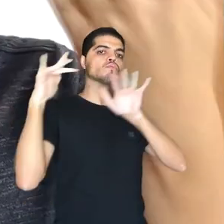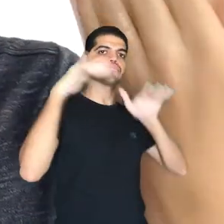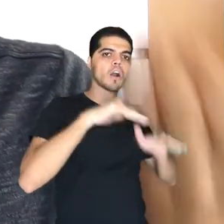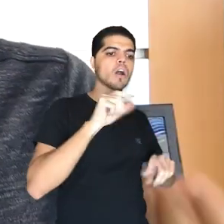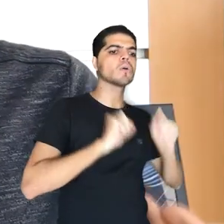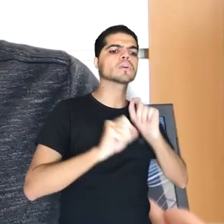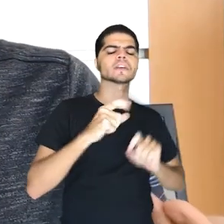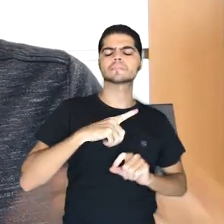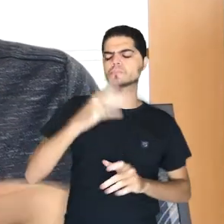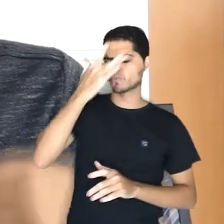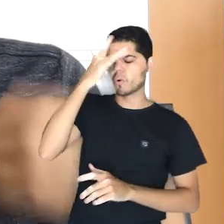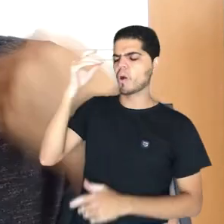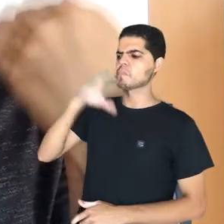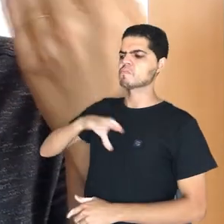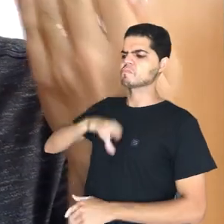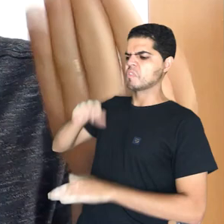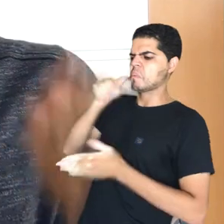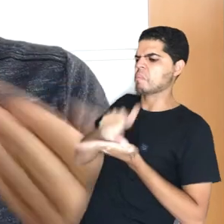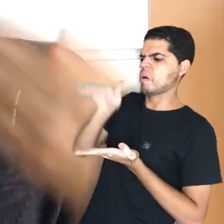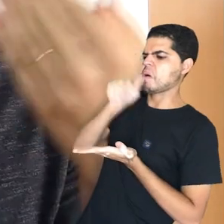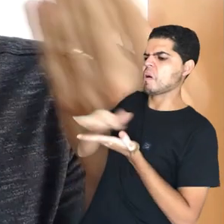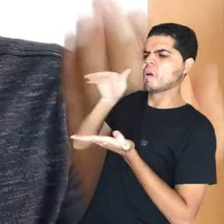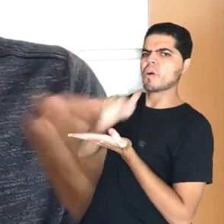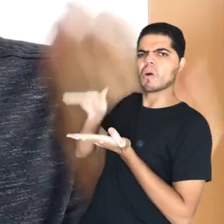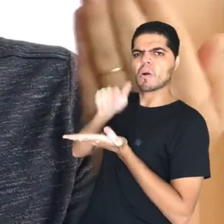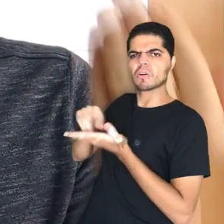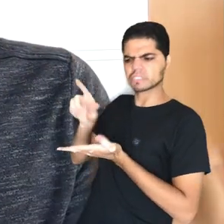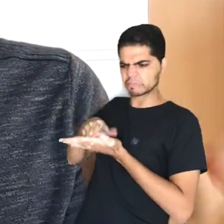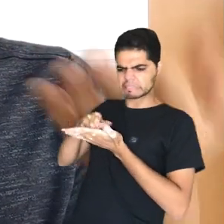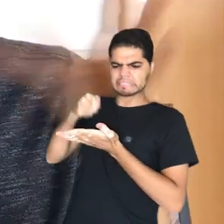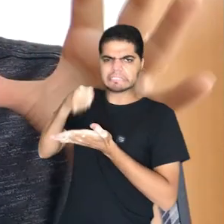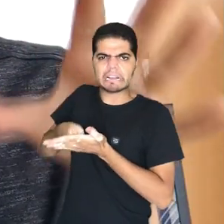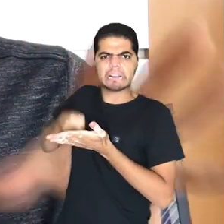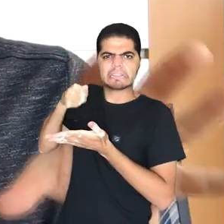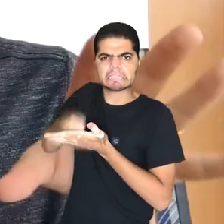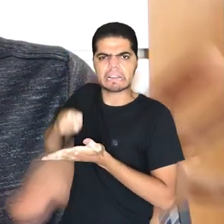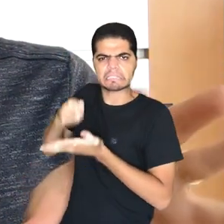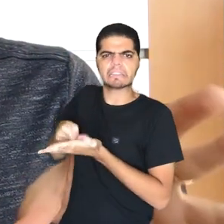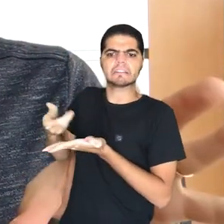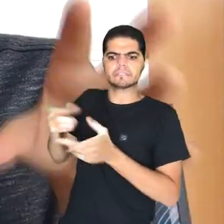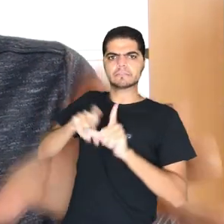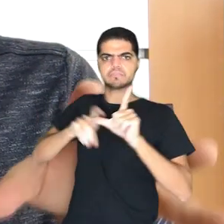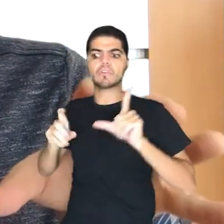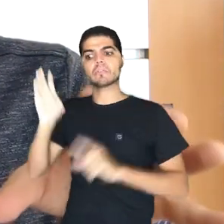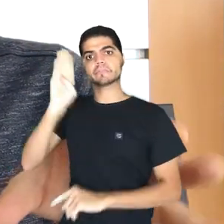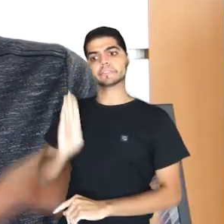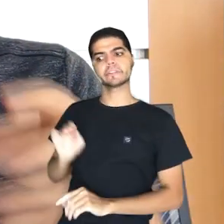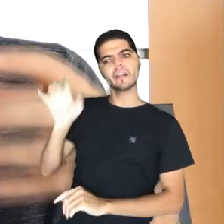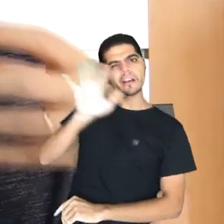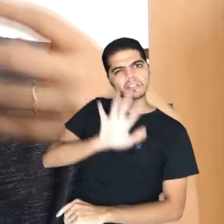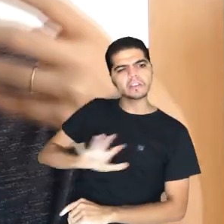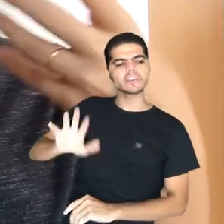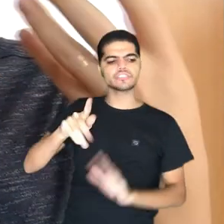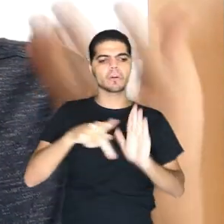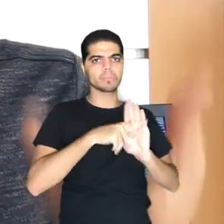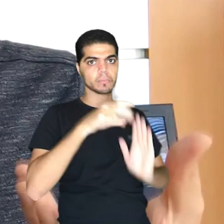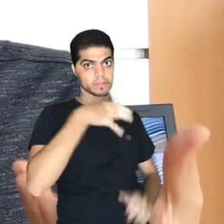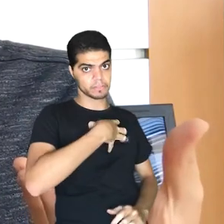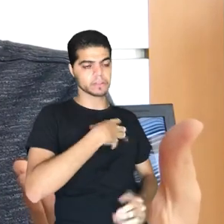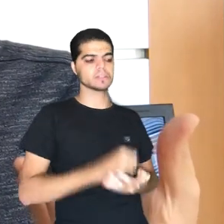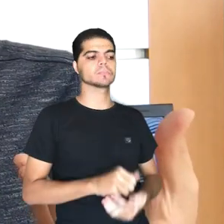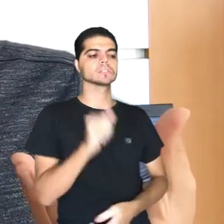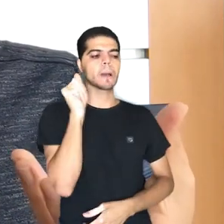queriam expulsar os portugueses que resistiam à independência do Brasil lá na região. Nesse contexto, a Maria Quitéria